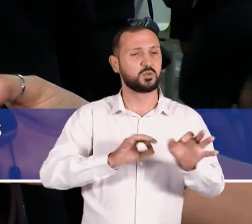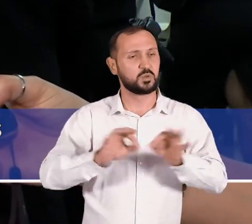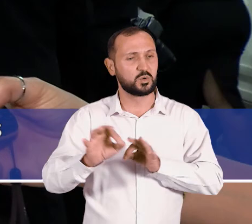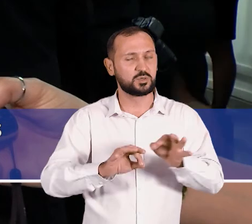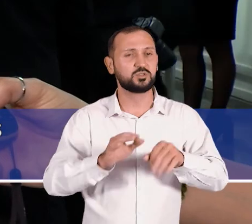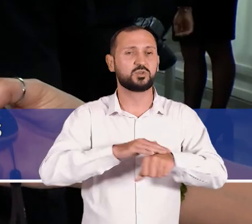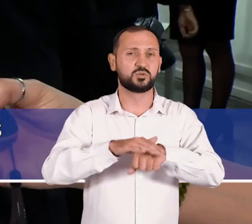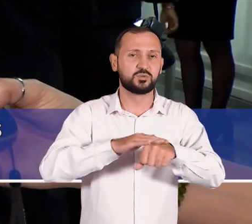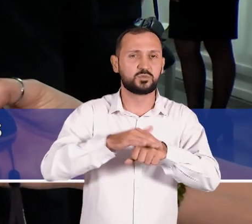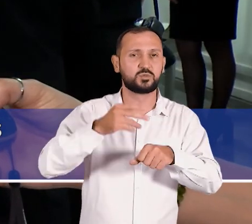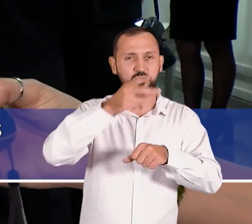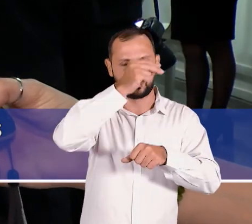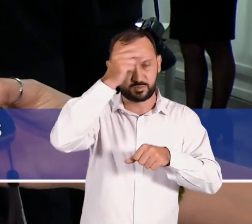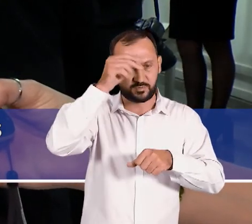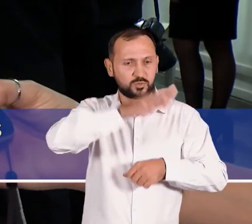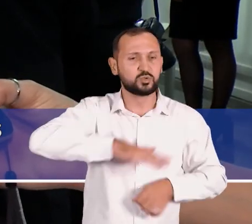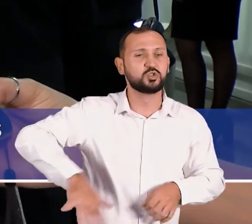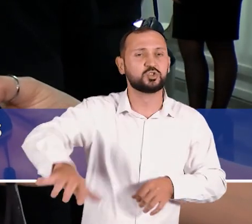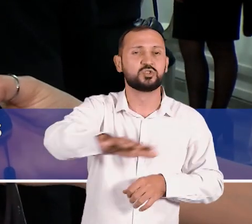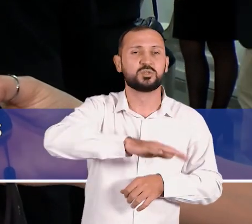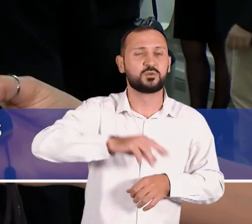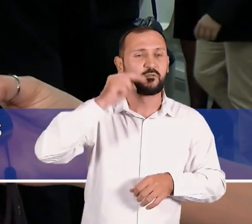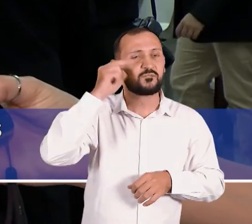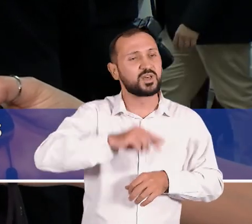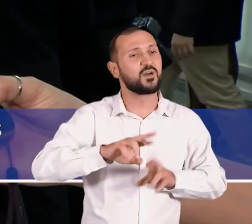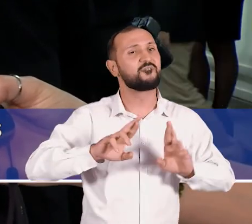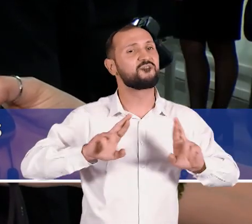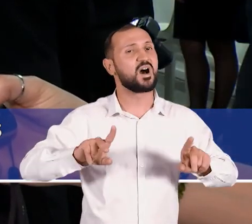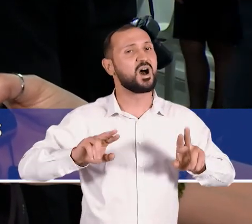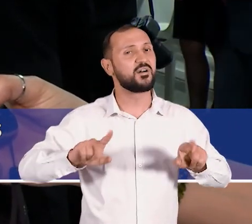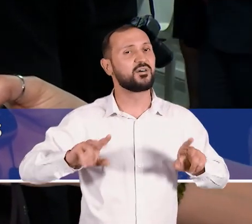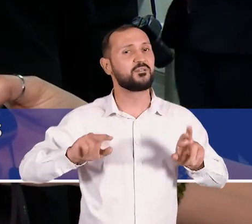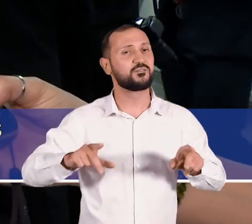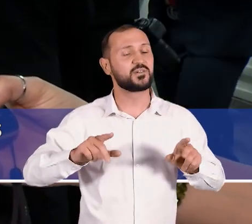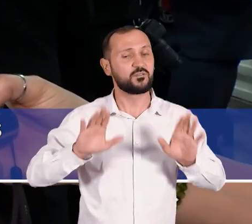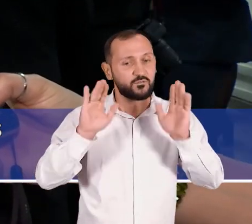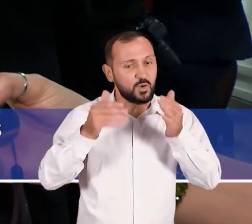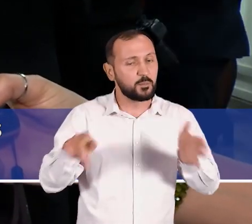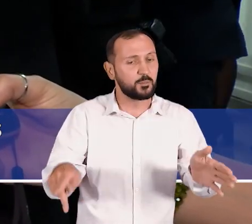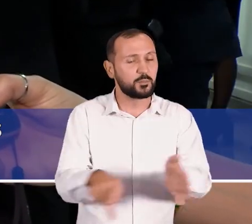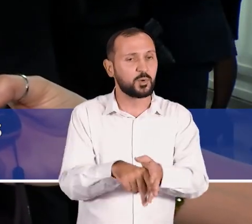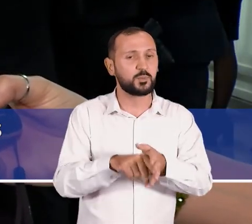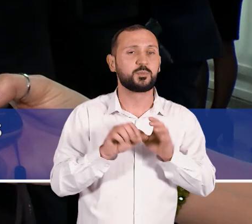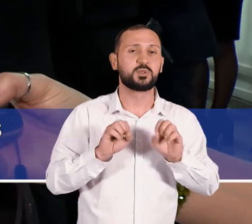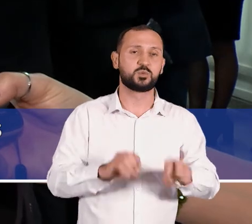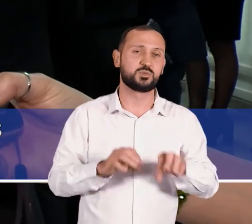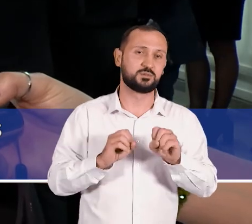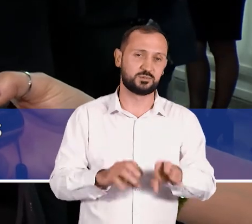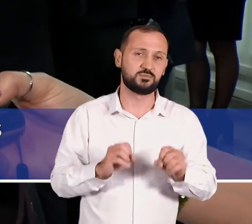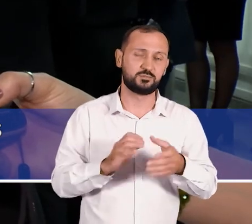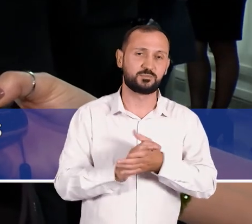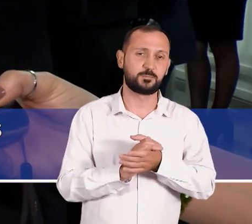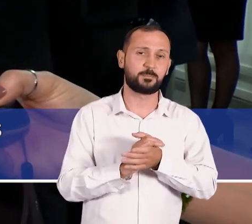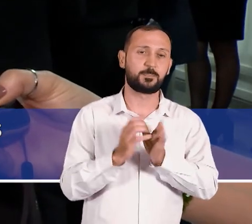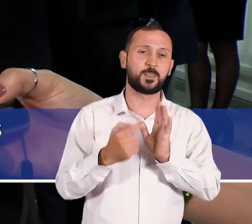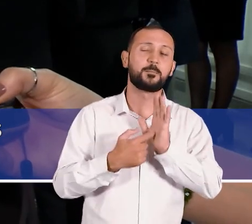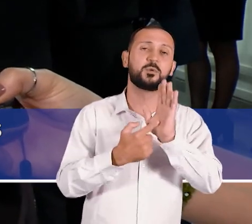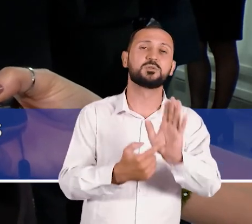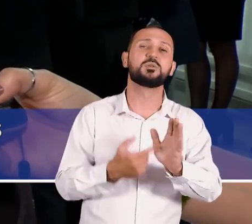Organizei com os prefeitos da minha jurisdição um olhar diferenciado para a educação, comecei por